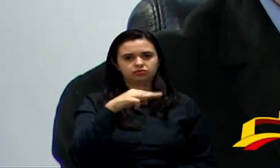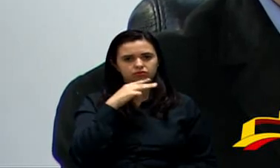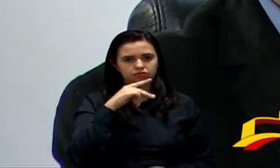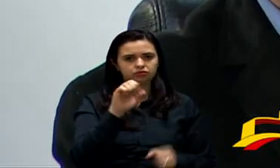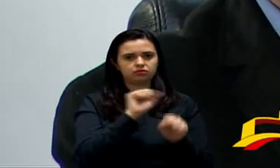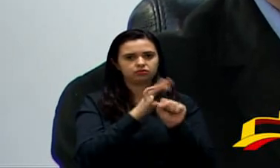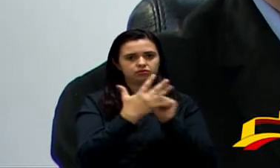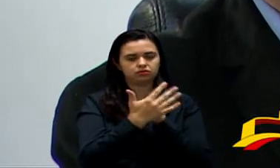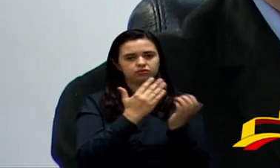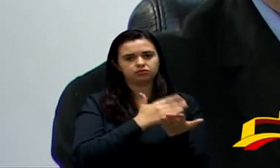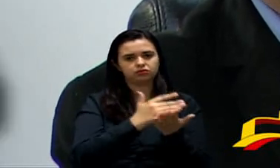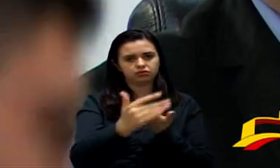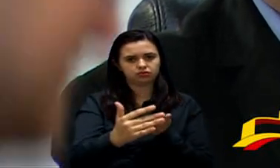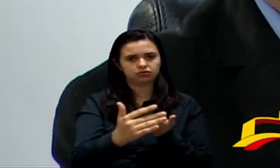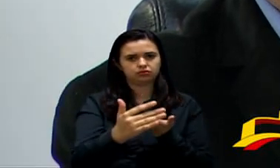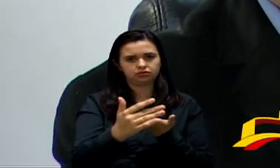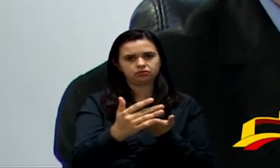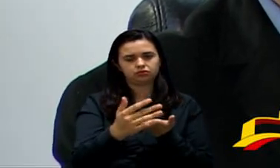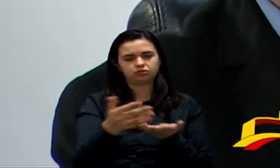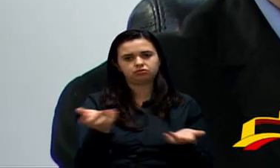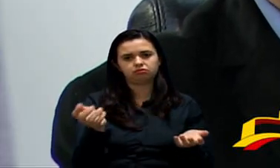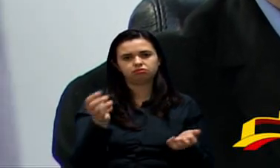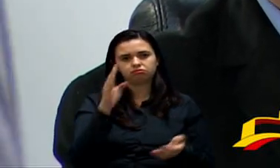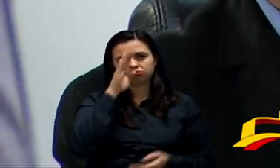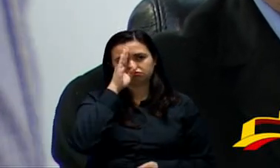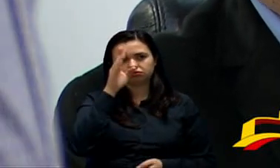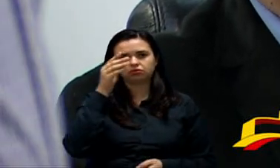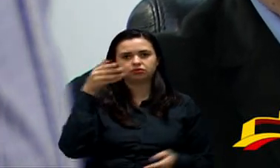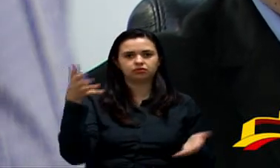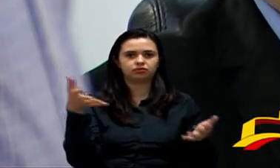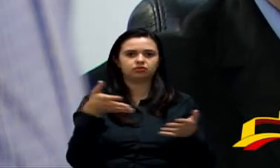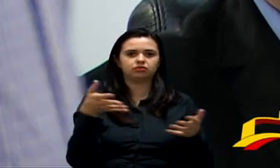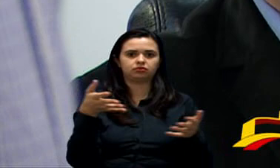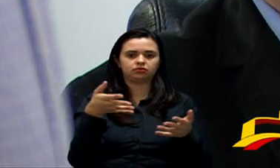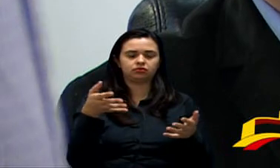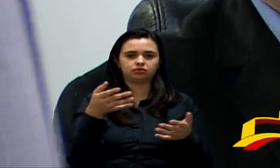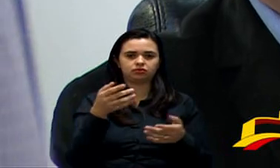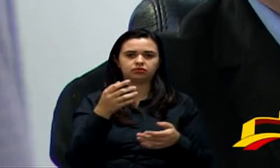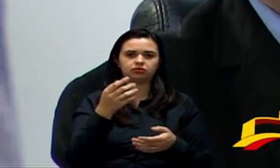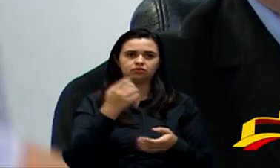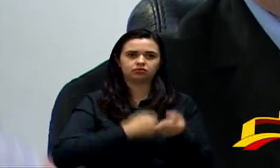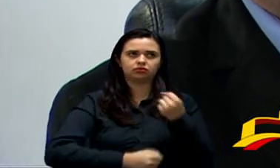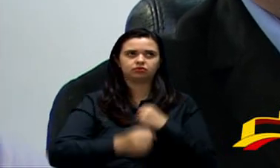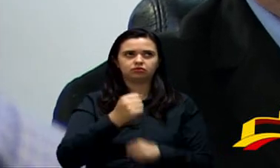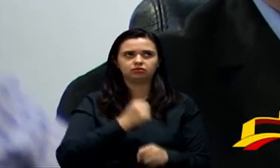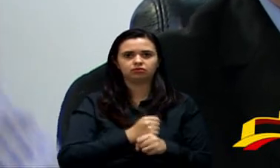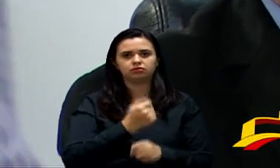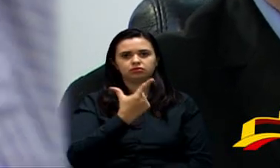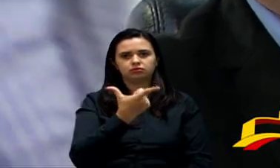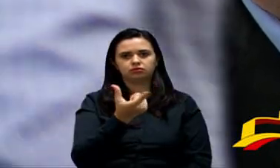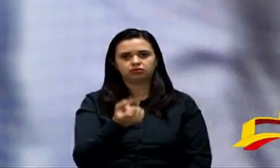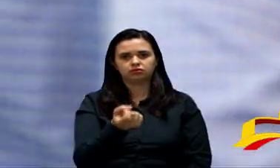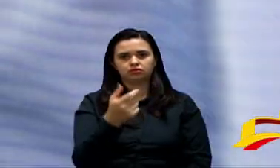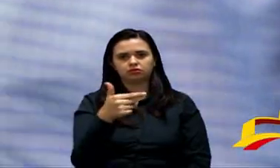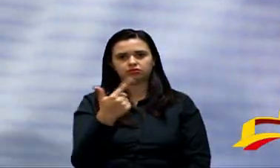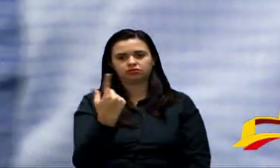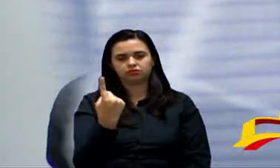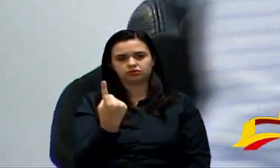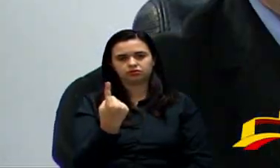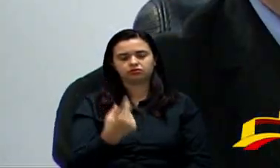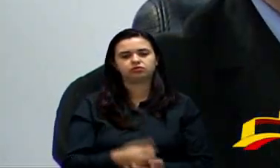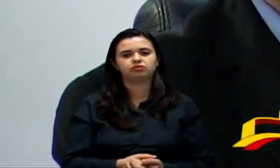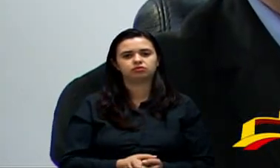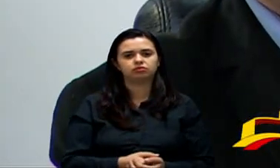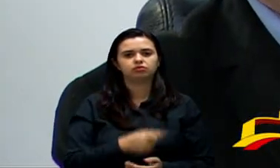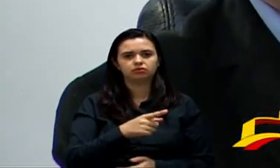né, principalmente em 2021, ela enfrentou o pior momento da pandemia e o prefeito Rodrigo Manga fez um excelente trabalho desde o início, abrindo